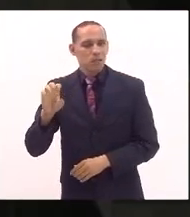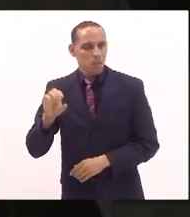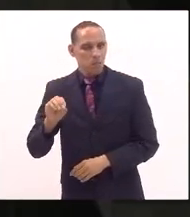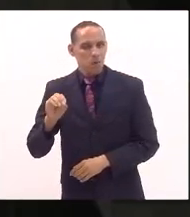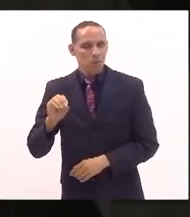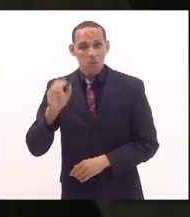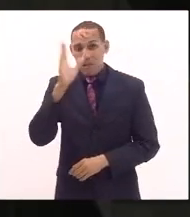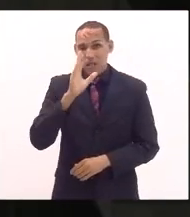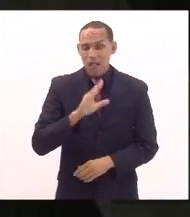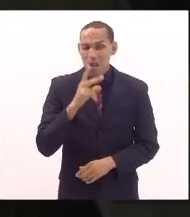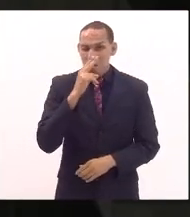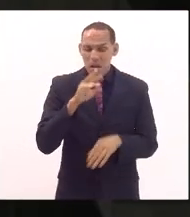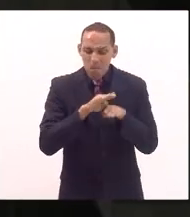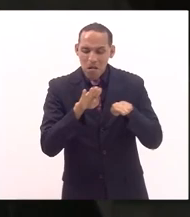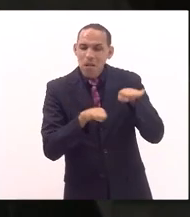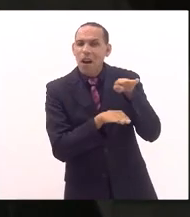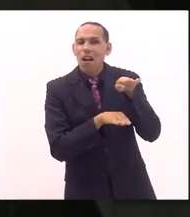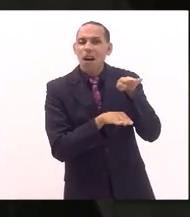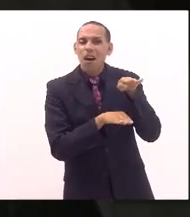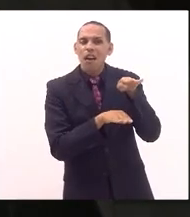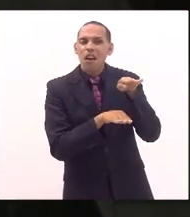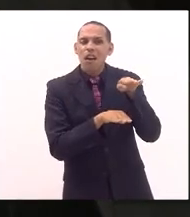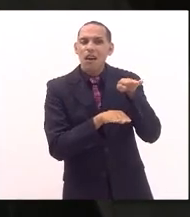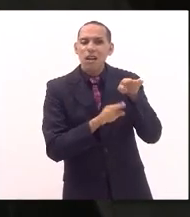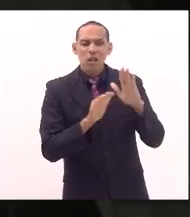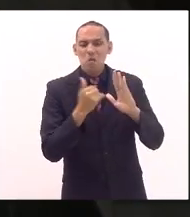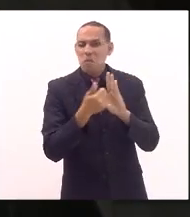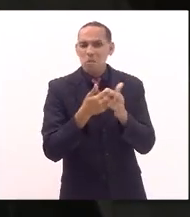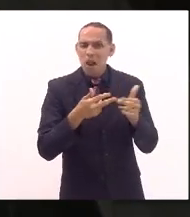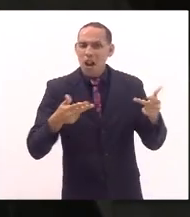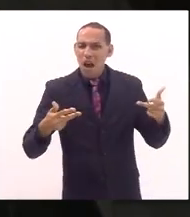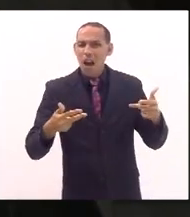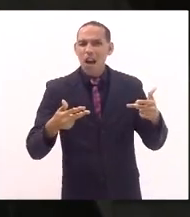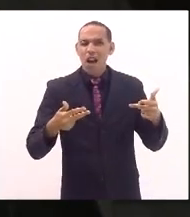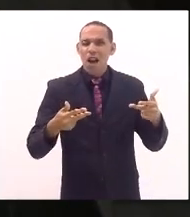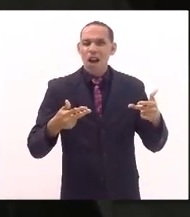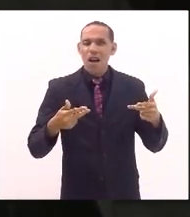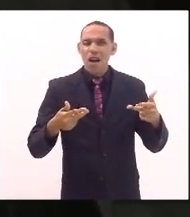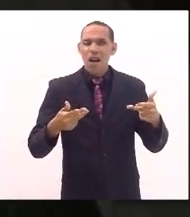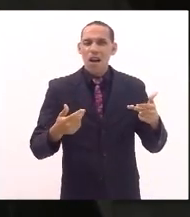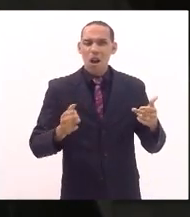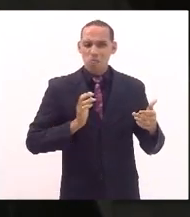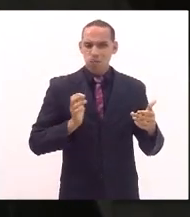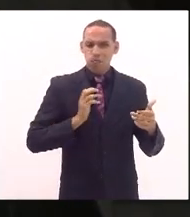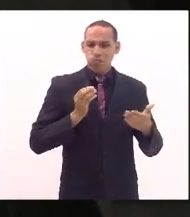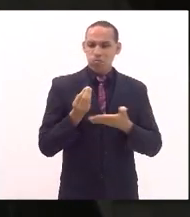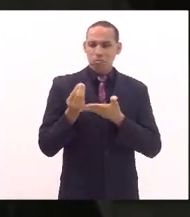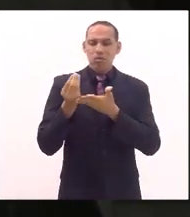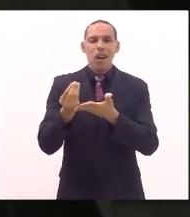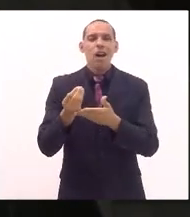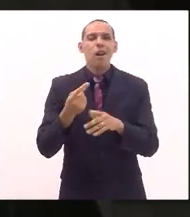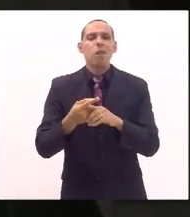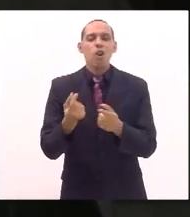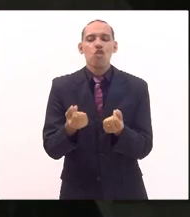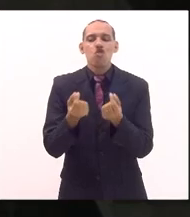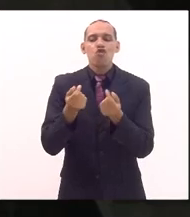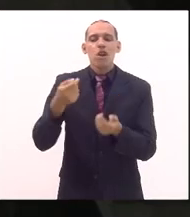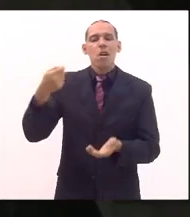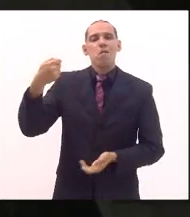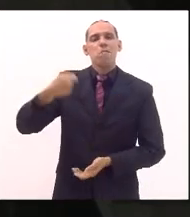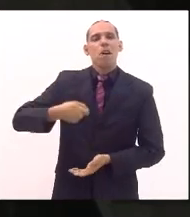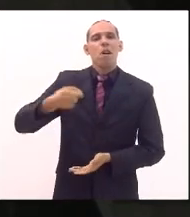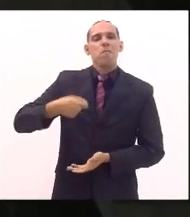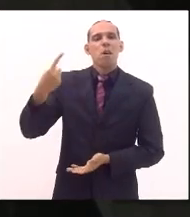como o país subalterno que entrega as nossas principais reservas de riqueza ao controle do Capital que